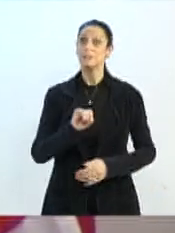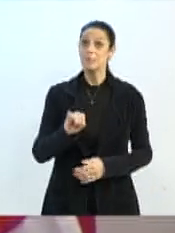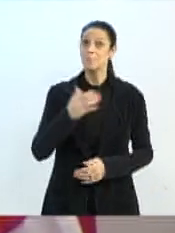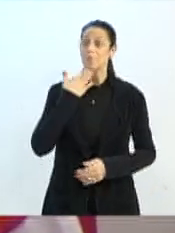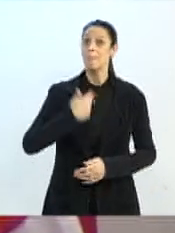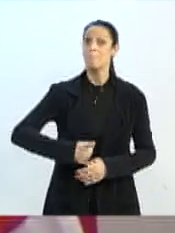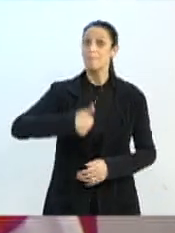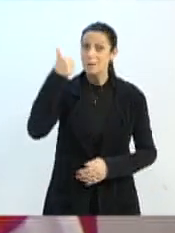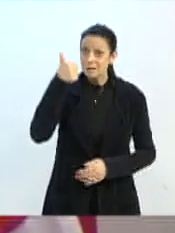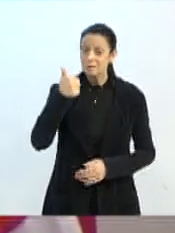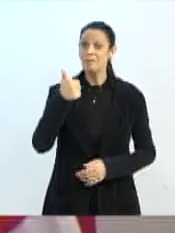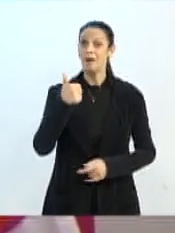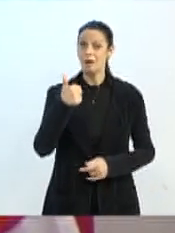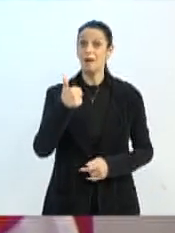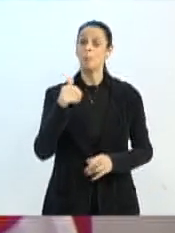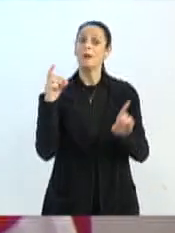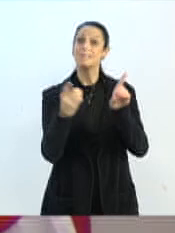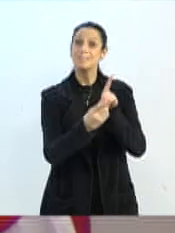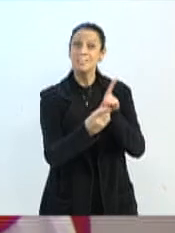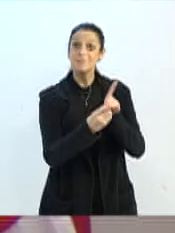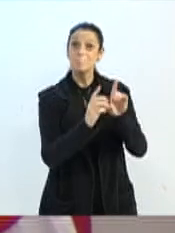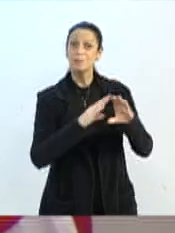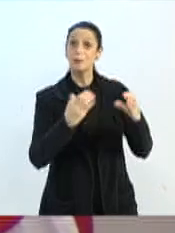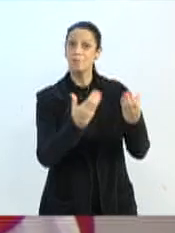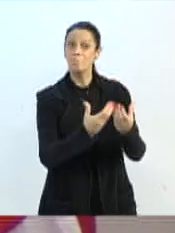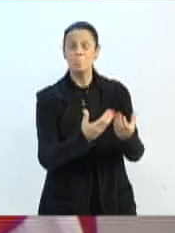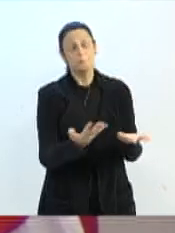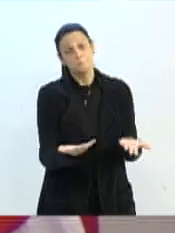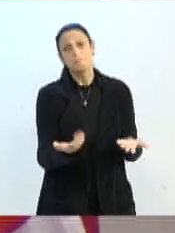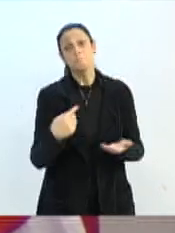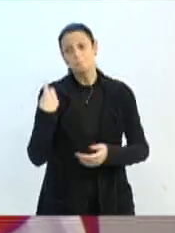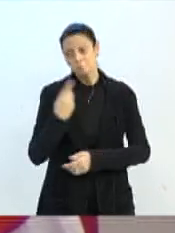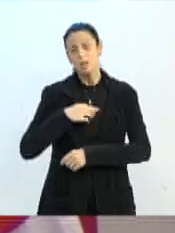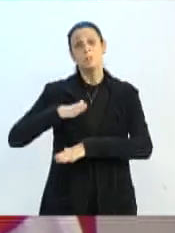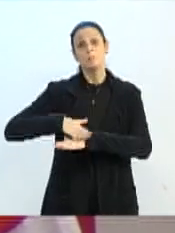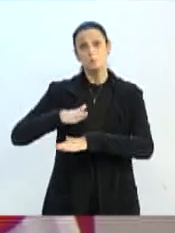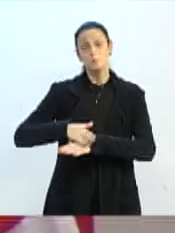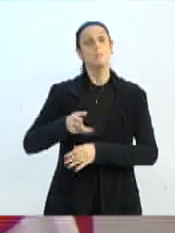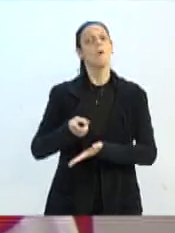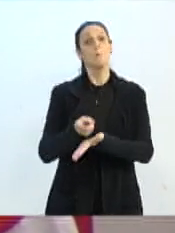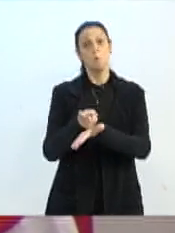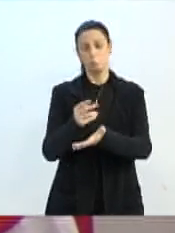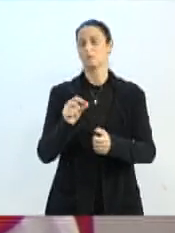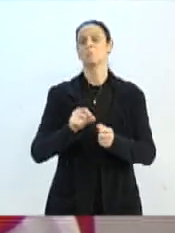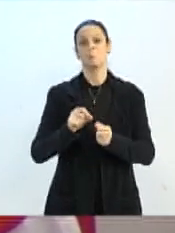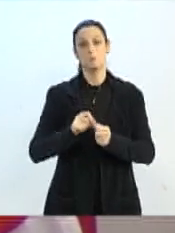melhorar a nossa comunidade e atender às solicitações deles, nós iremos fazer